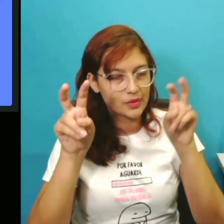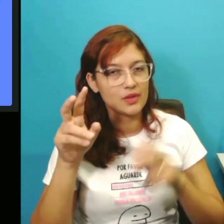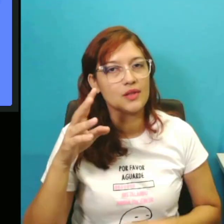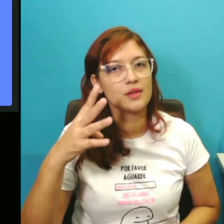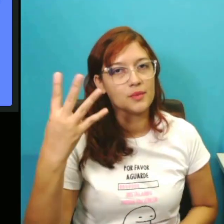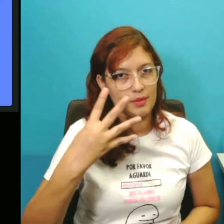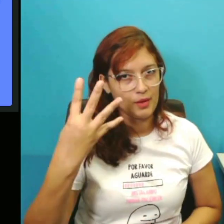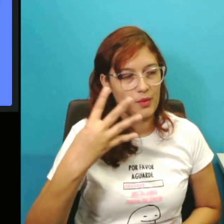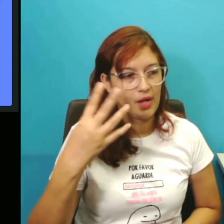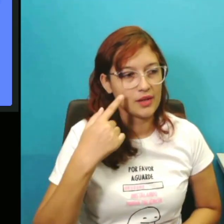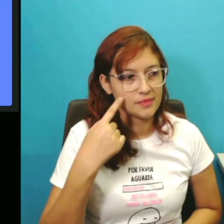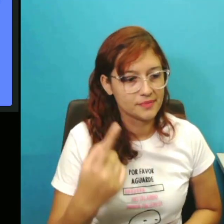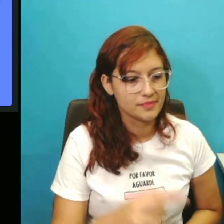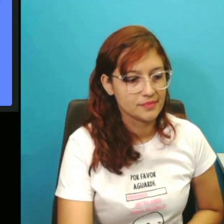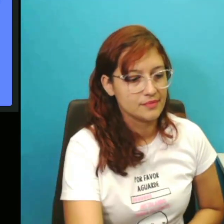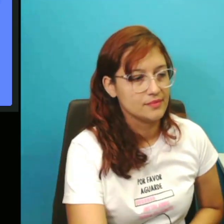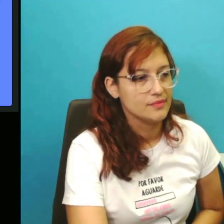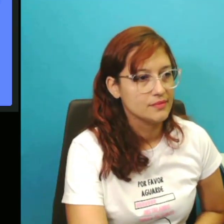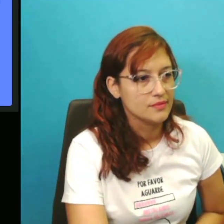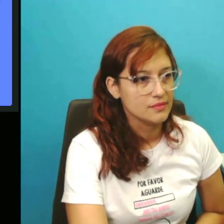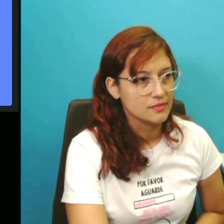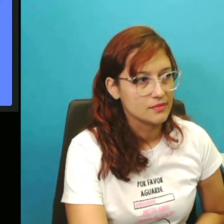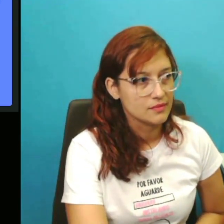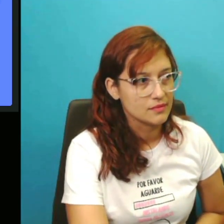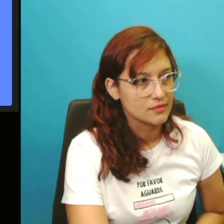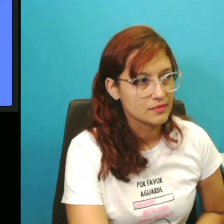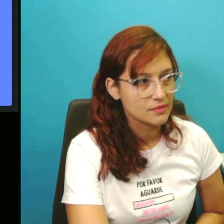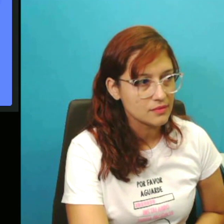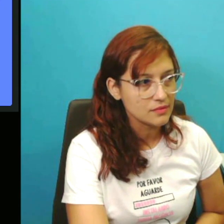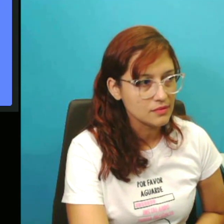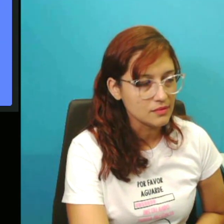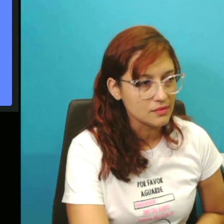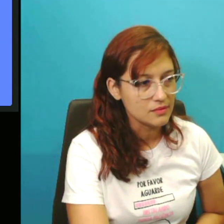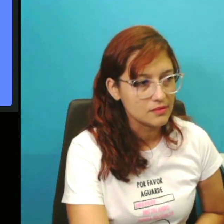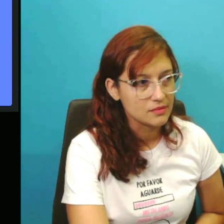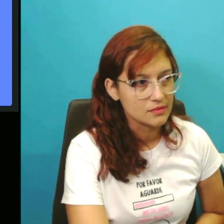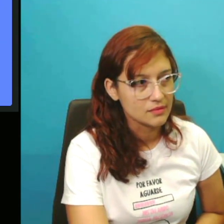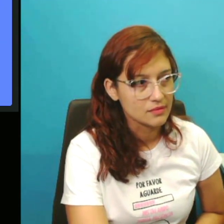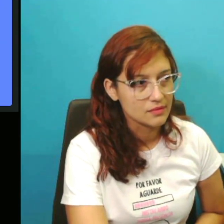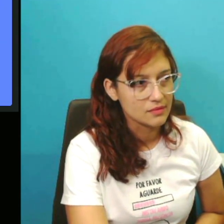continuando ainda com o mesmo tema, na aula 4,